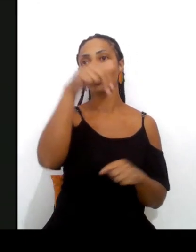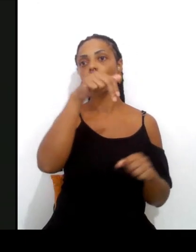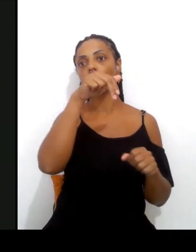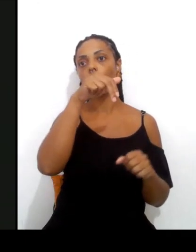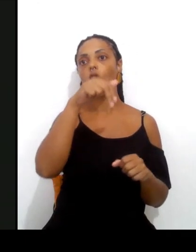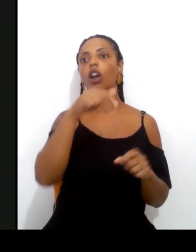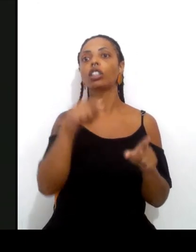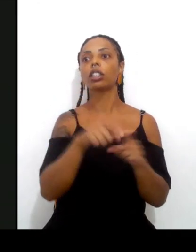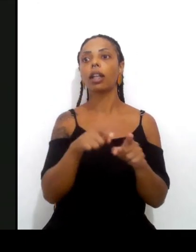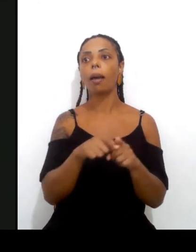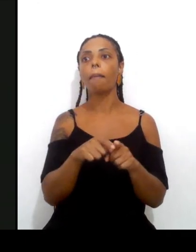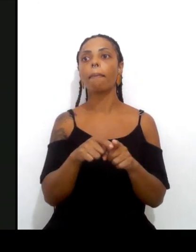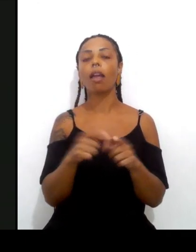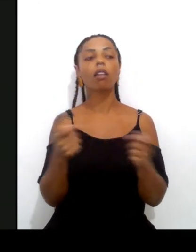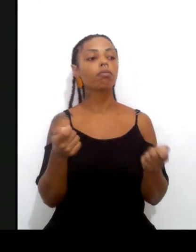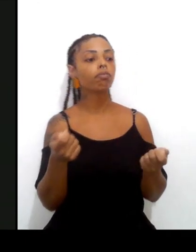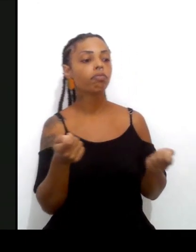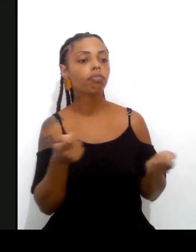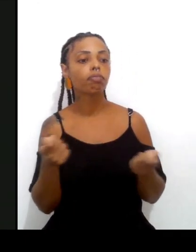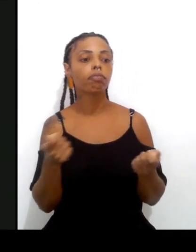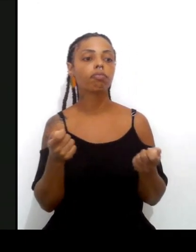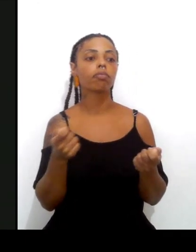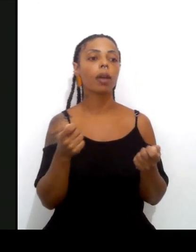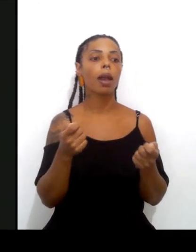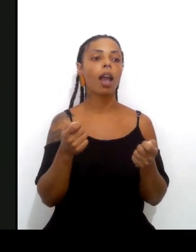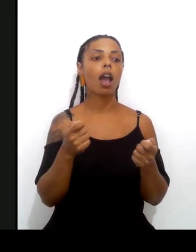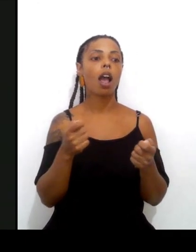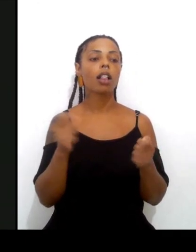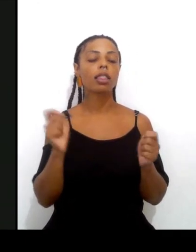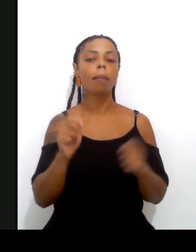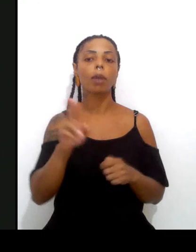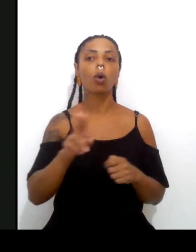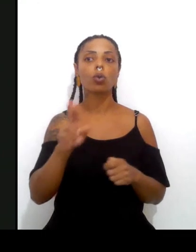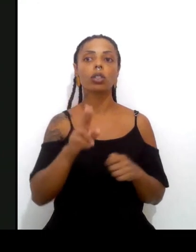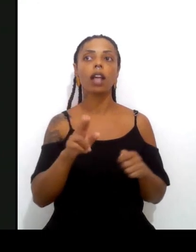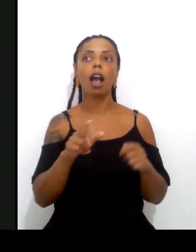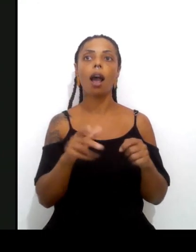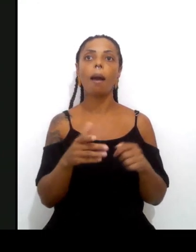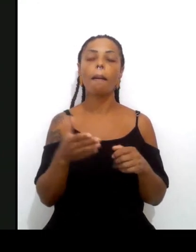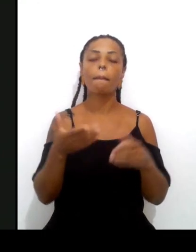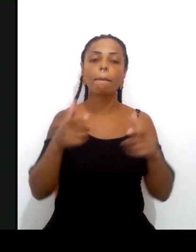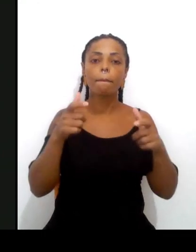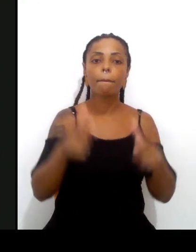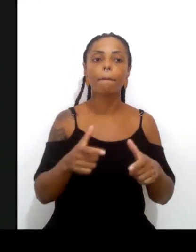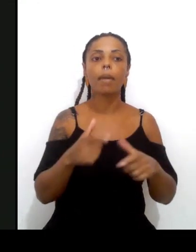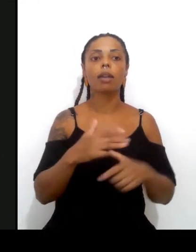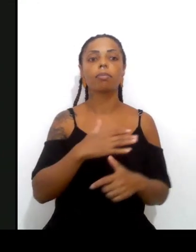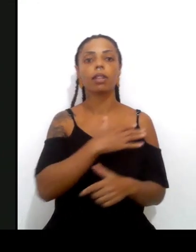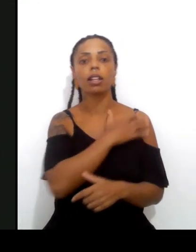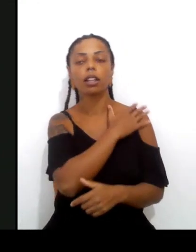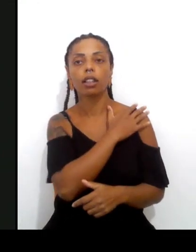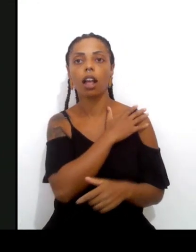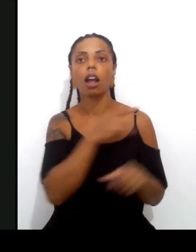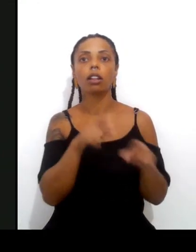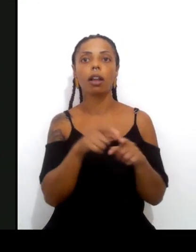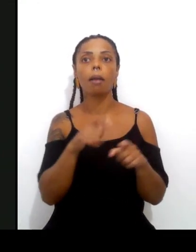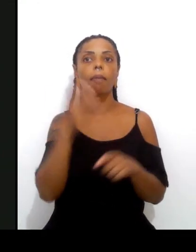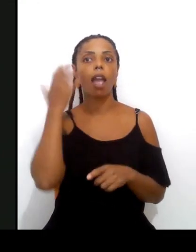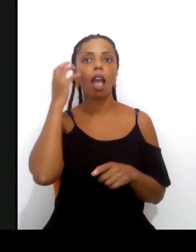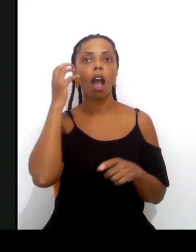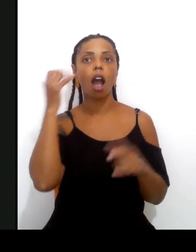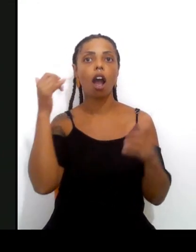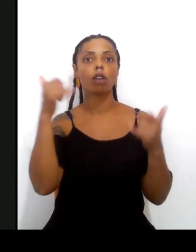de rádio durante os primeiros anos da Guerra Fria Nesse contexto Tanger se tornou um destino e Residência para